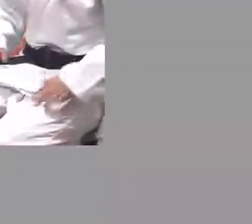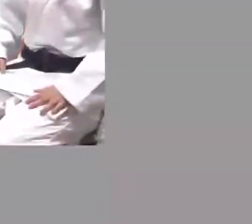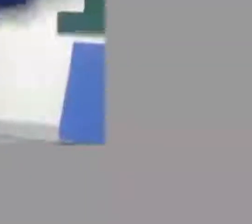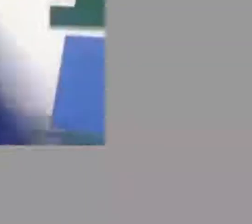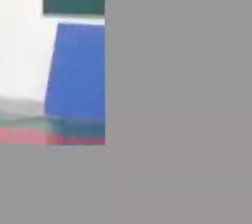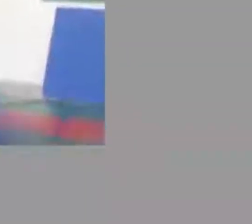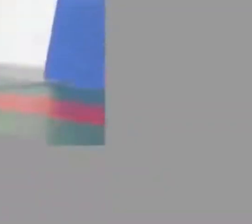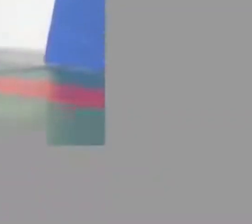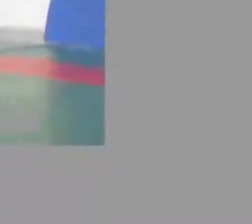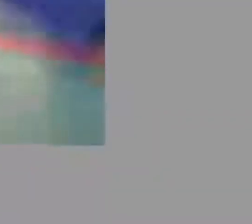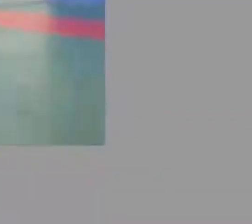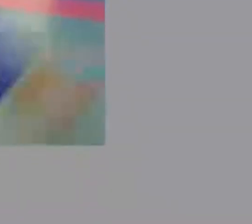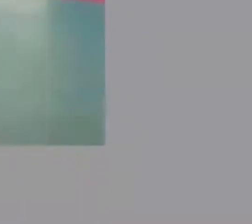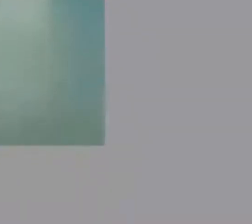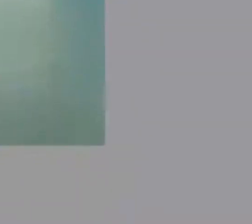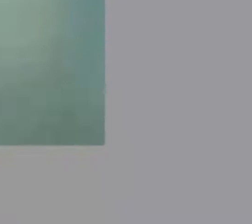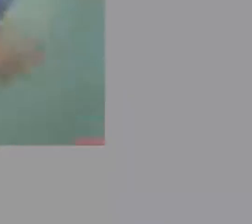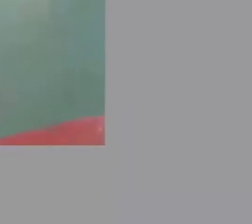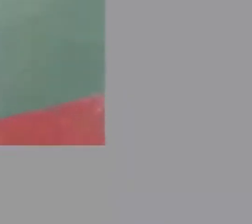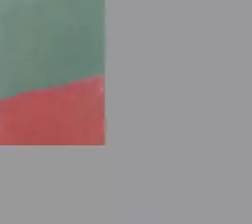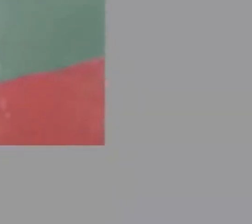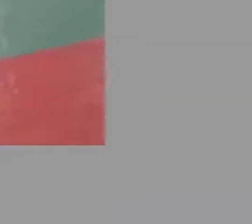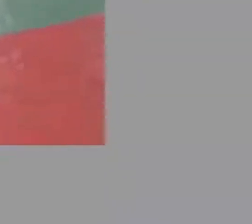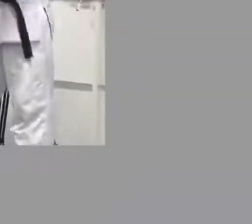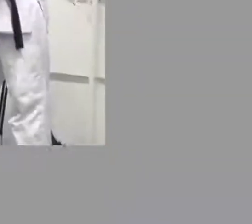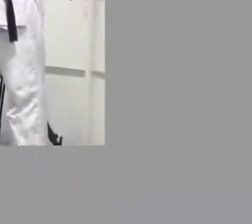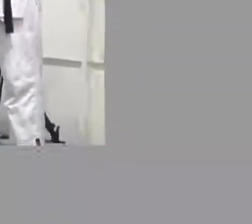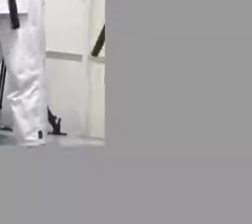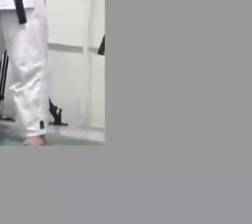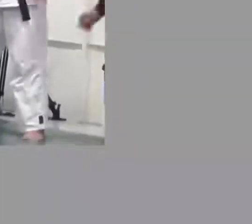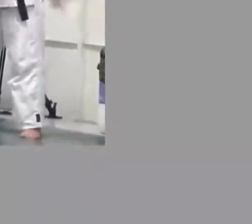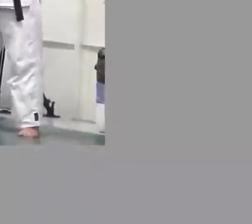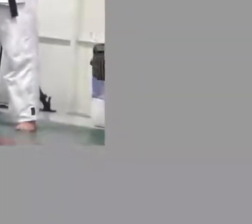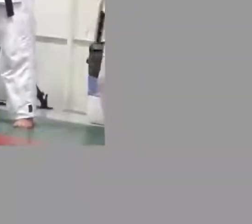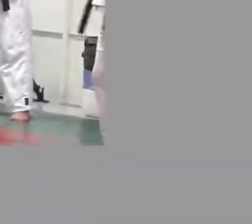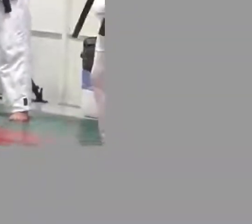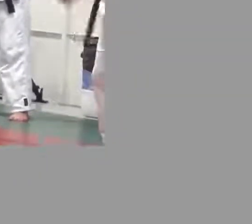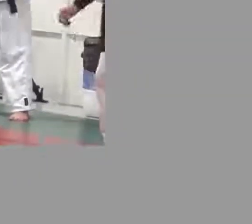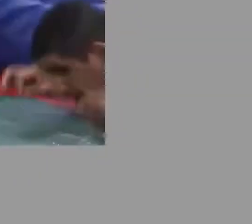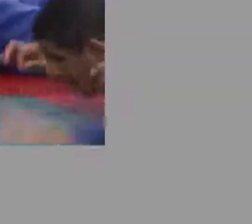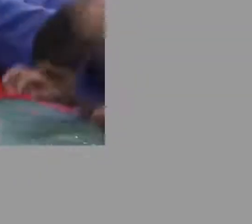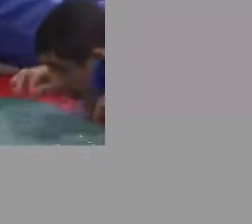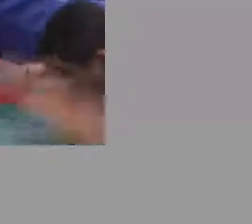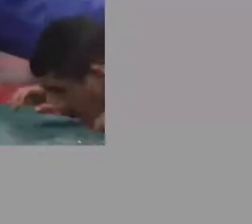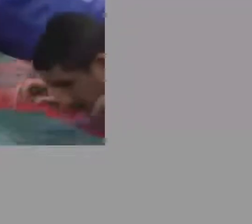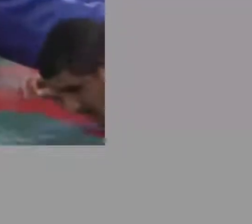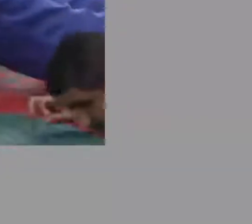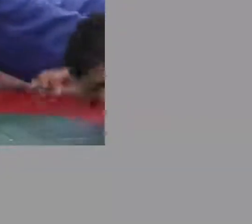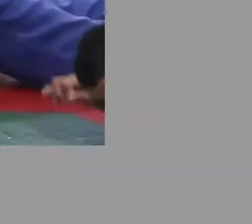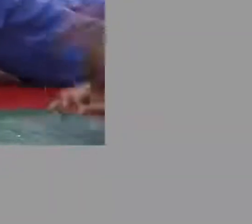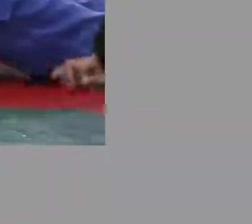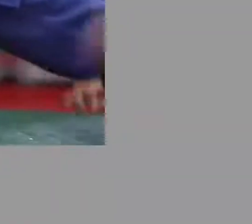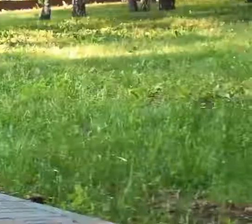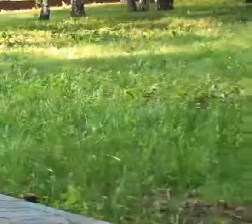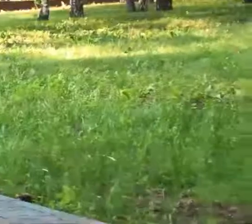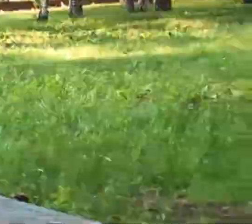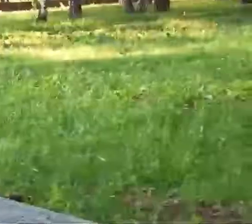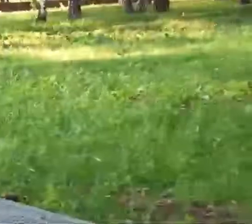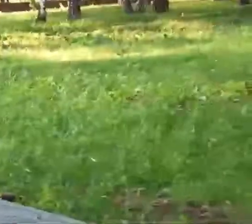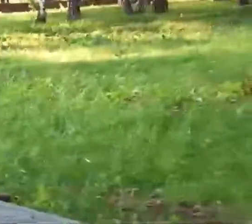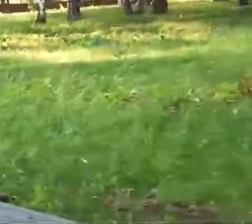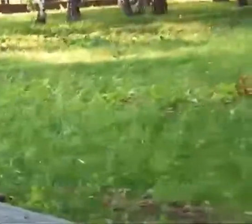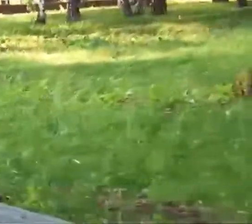vida de uma pessoa, isso procede, uma vez que o sedentarismo é o fator de risco para a saúde física e